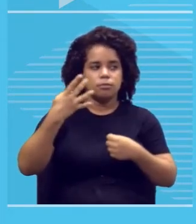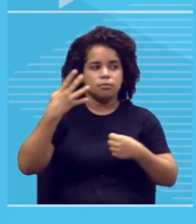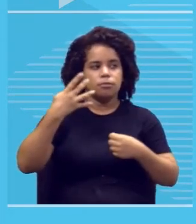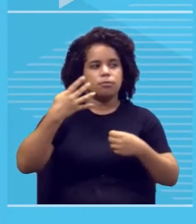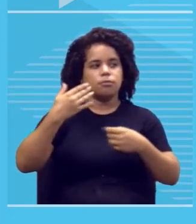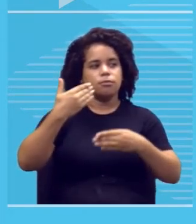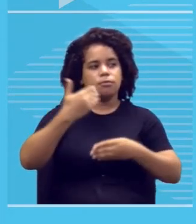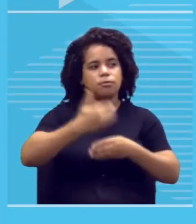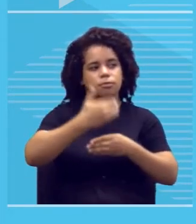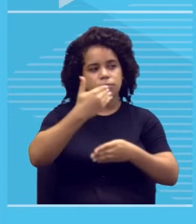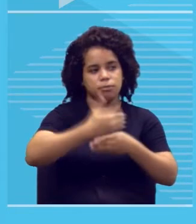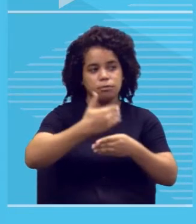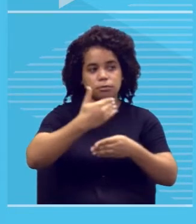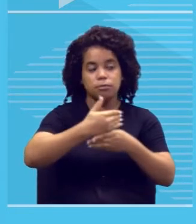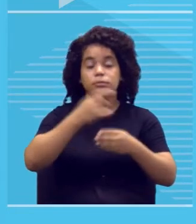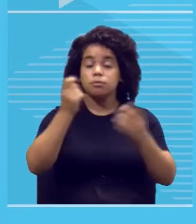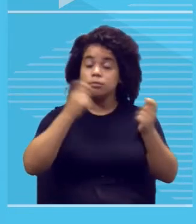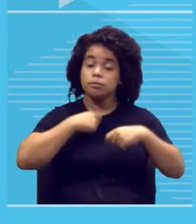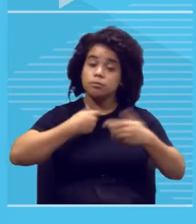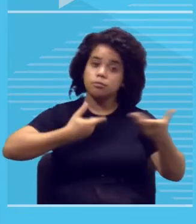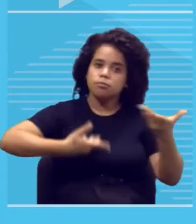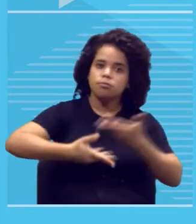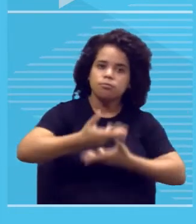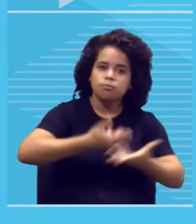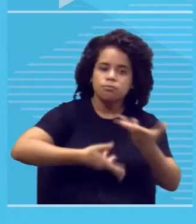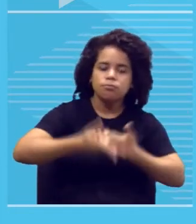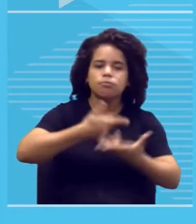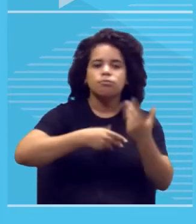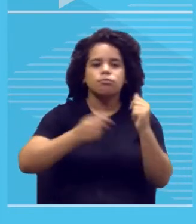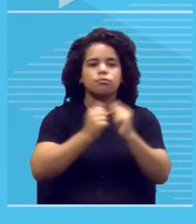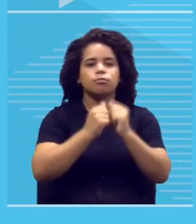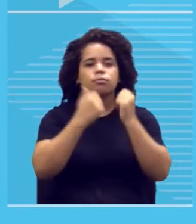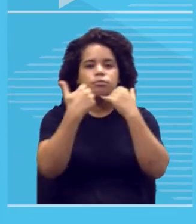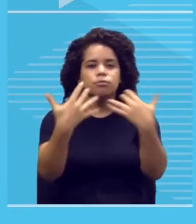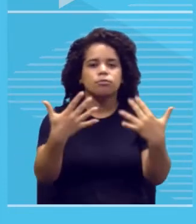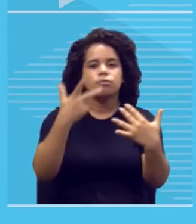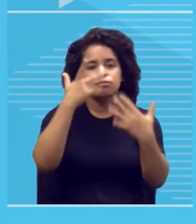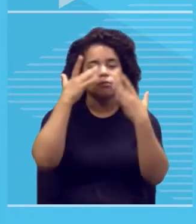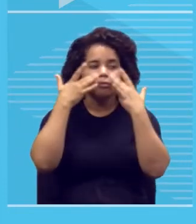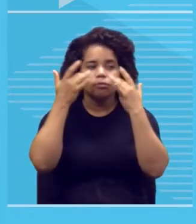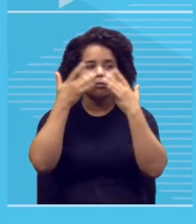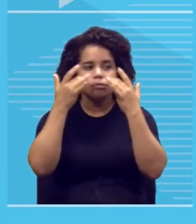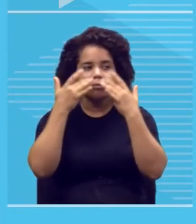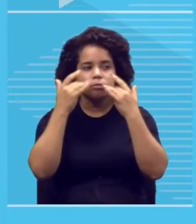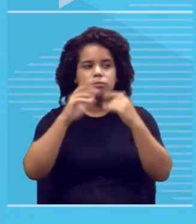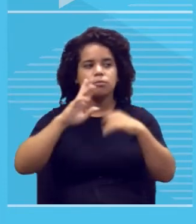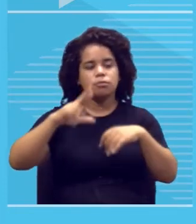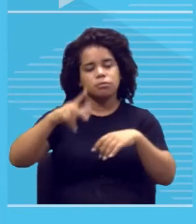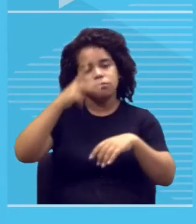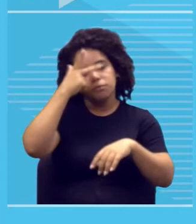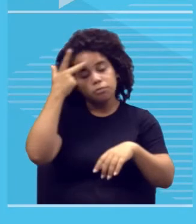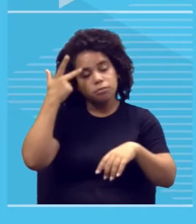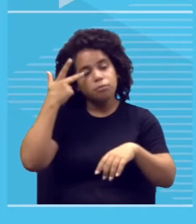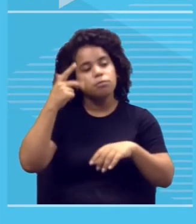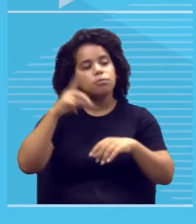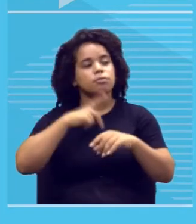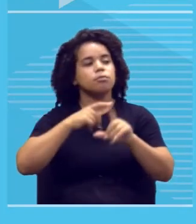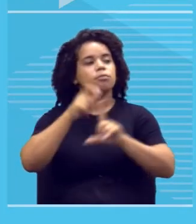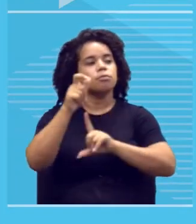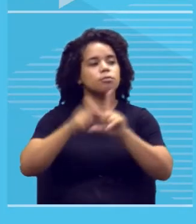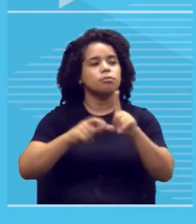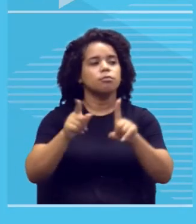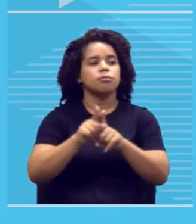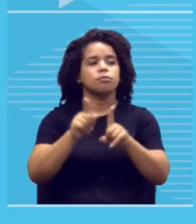onde a interação Direta com o público personagem não representa indivíduos mas sim a classe social em que vivem os